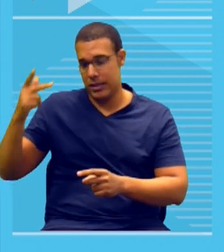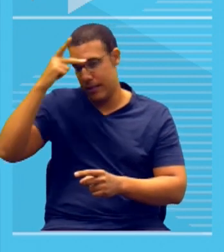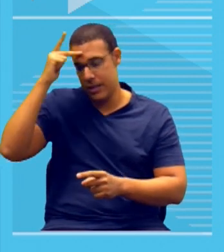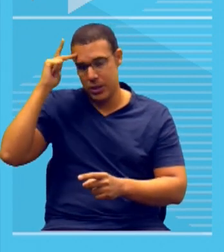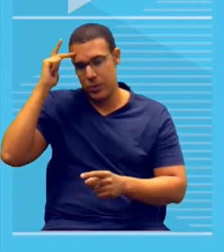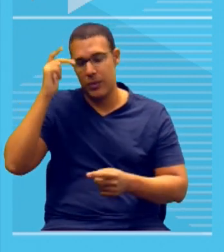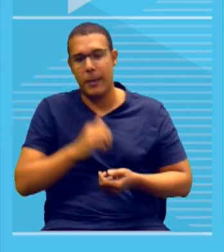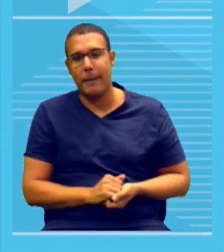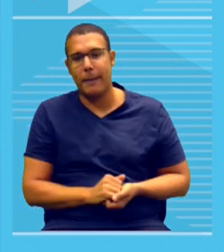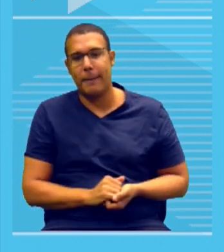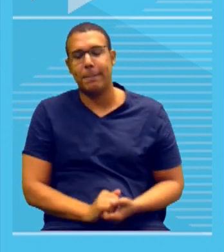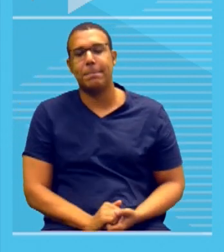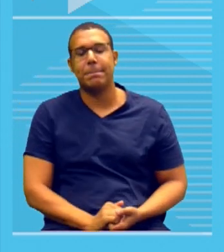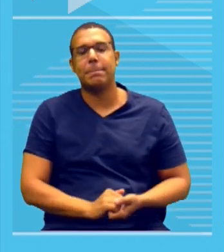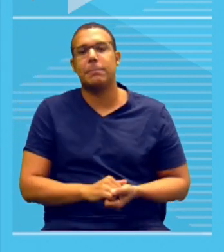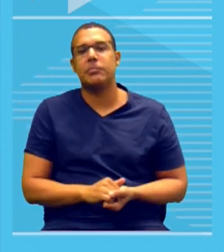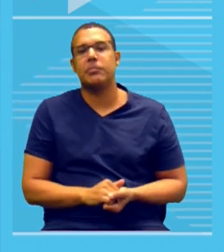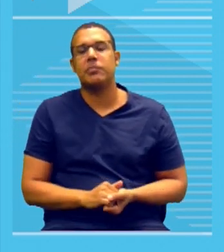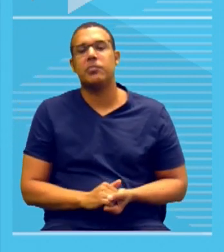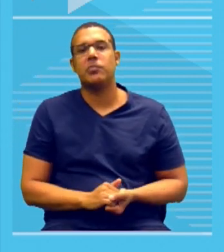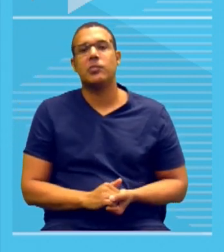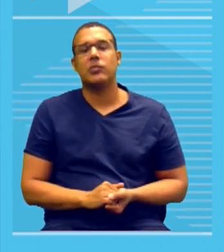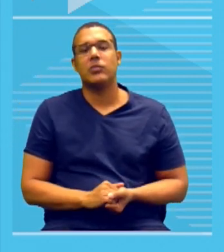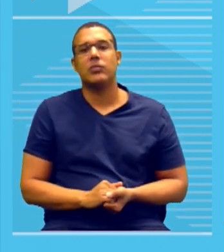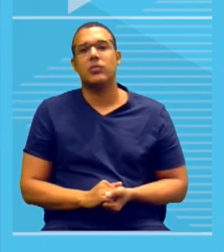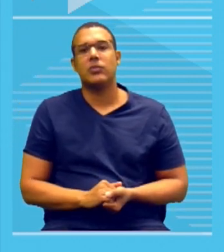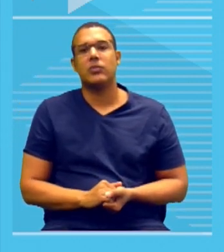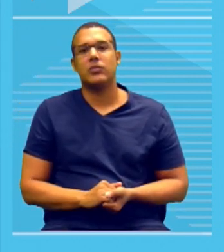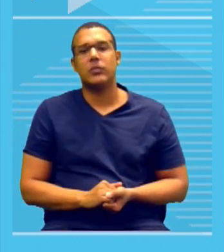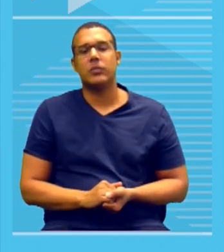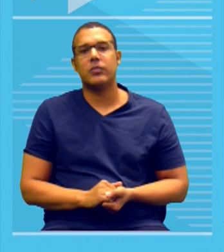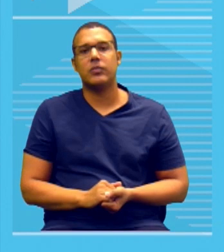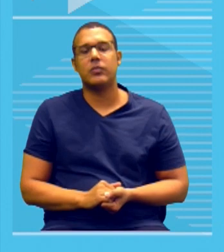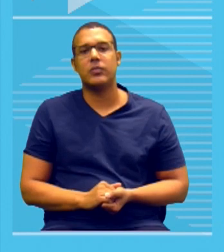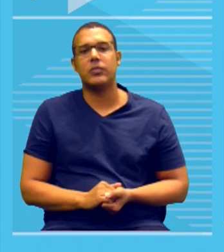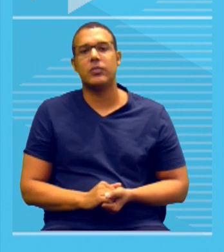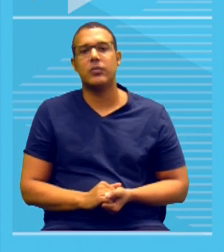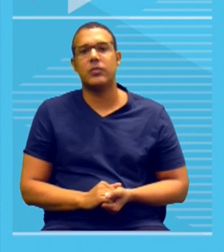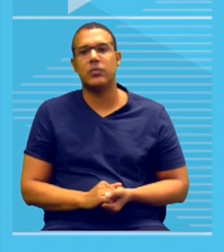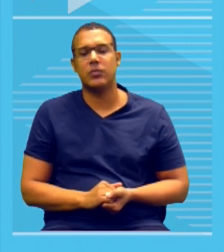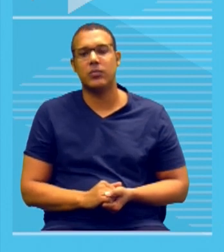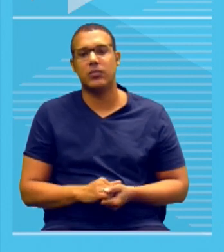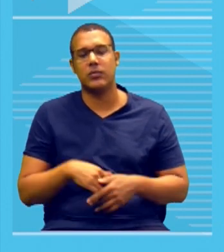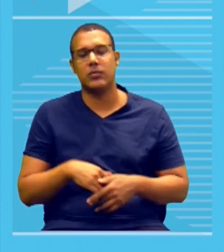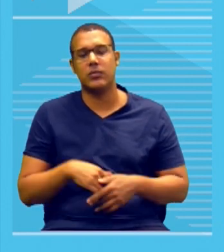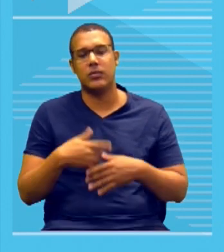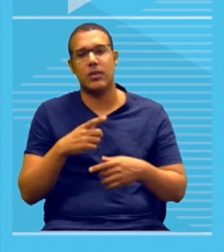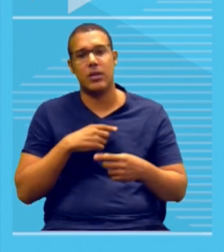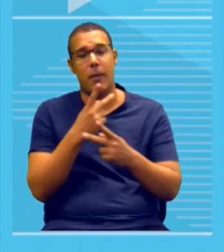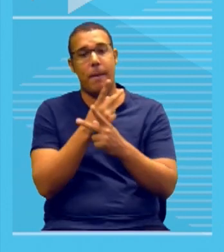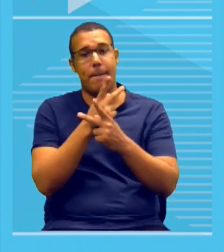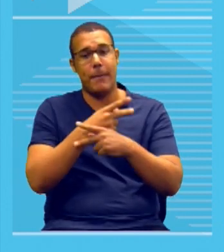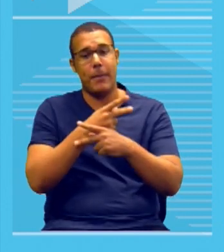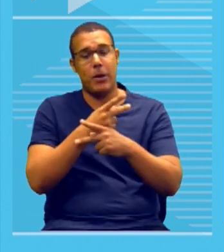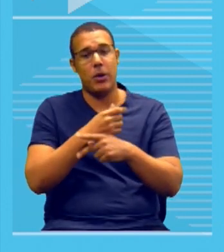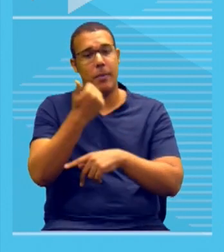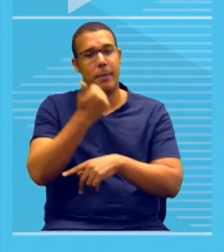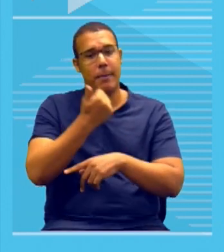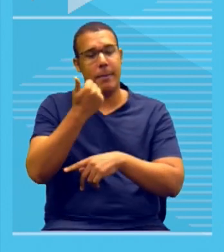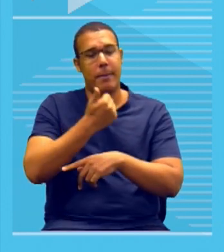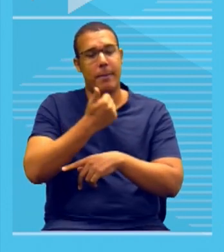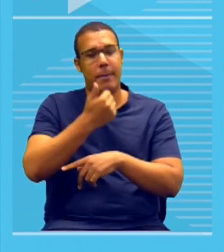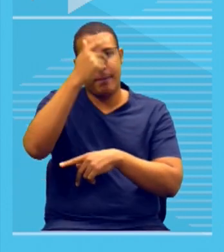a terceira tá bom bem aí nós vamos ter pronomes de primeira pessoa